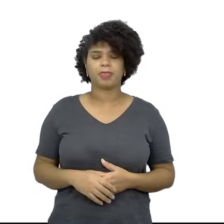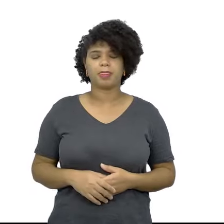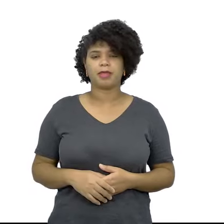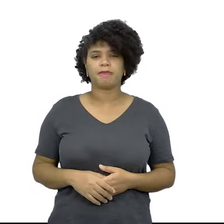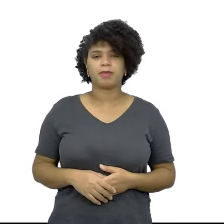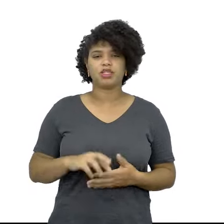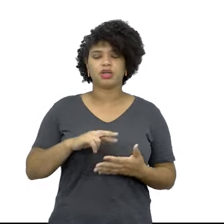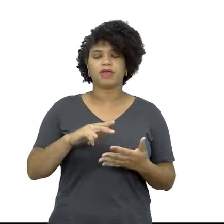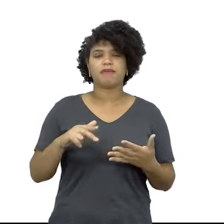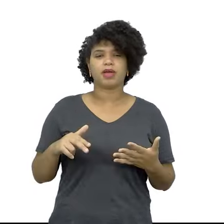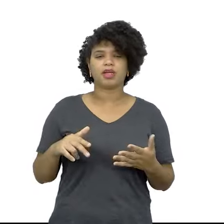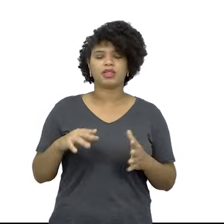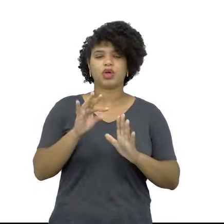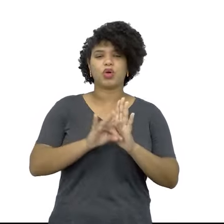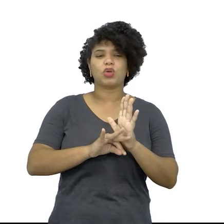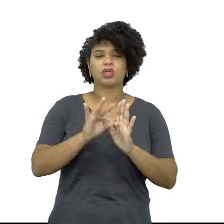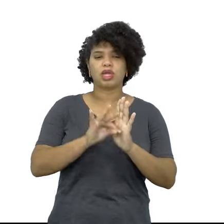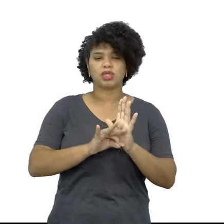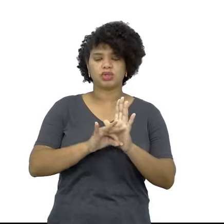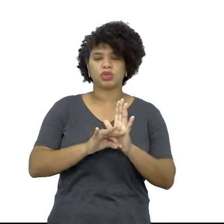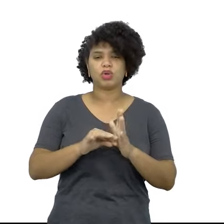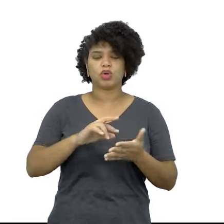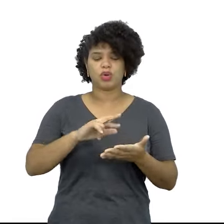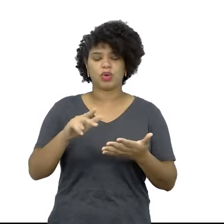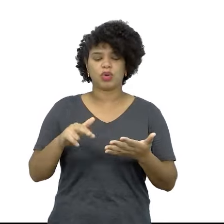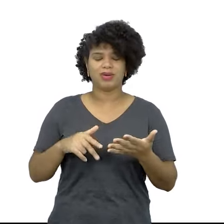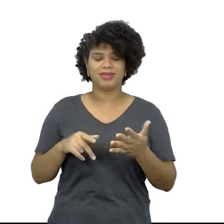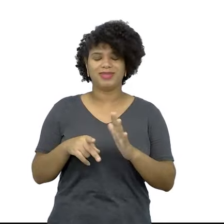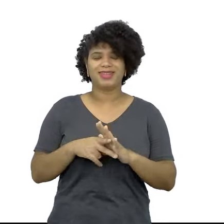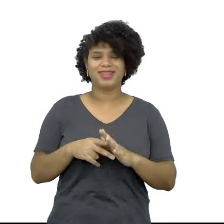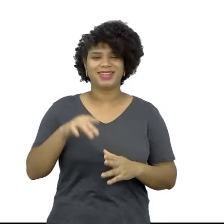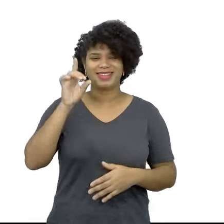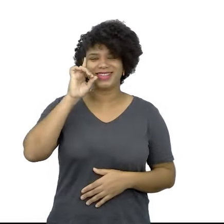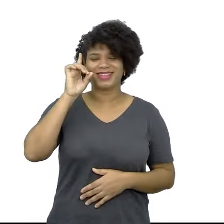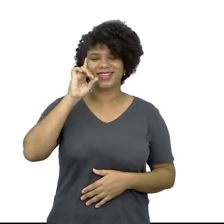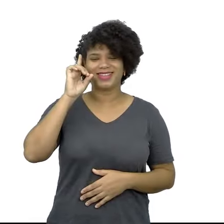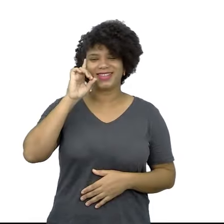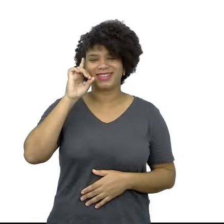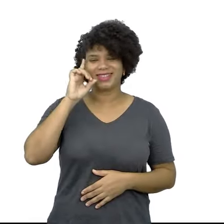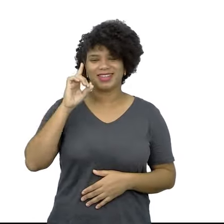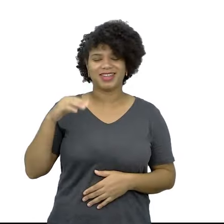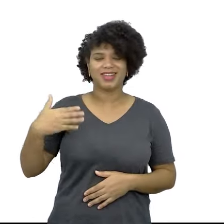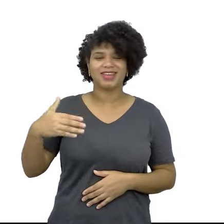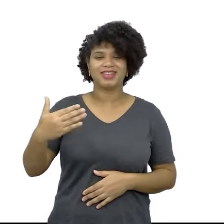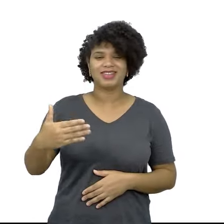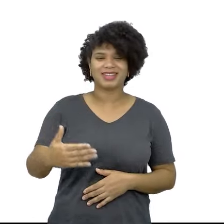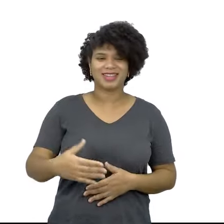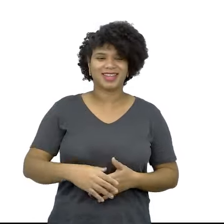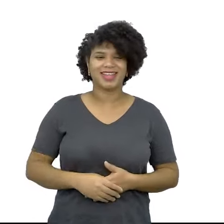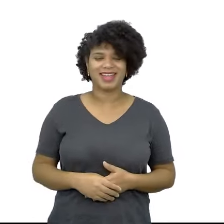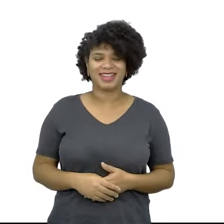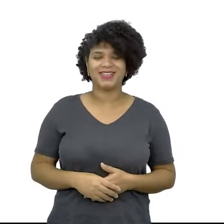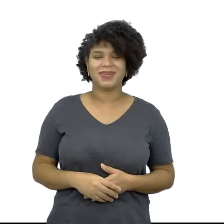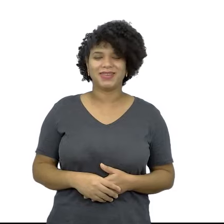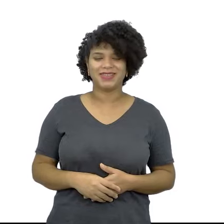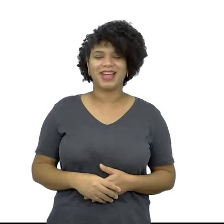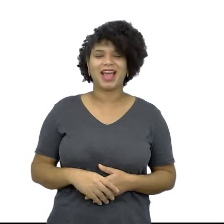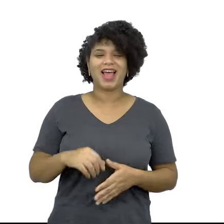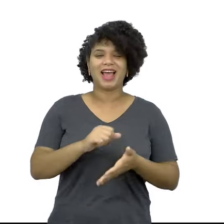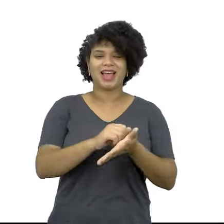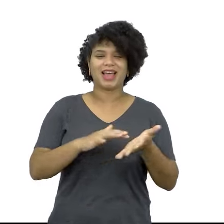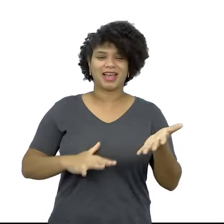do campo da vida cotidiana. E dentro do campo da vida cotidiana, nós temos as cartas, né? Mas também